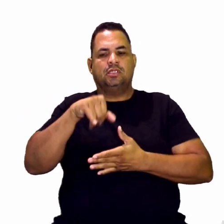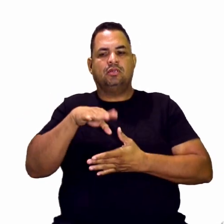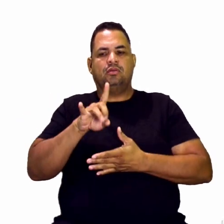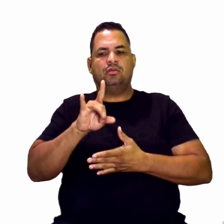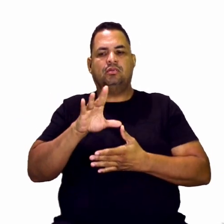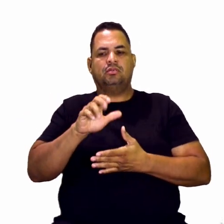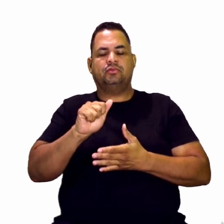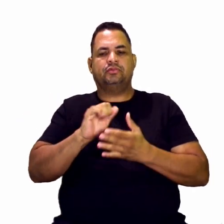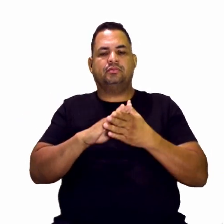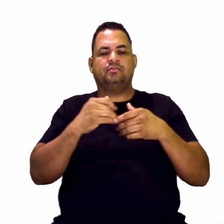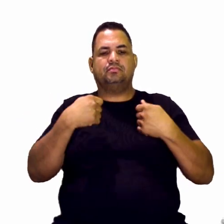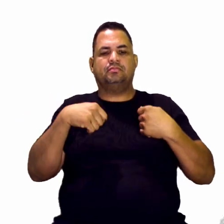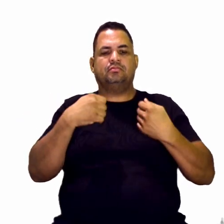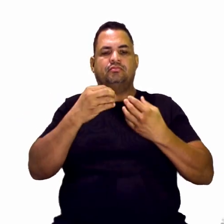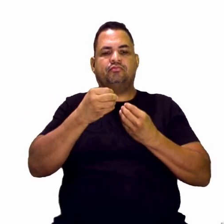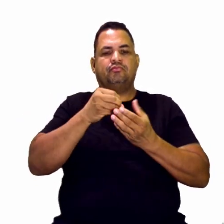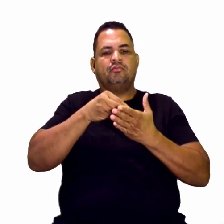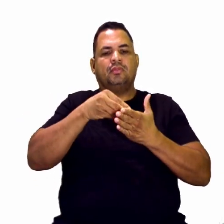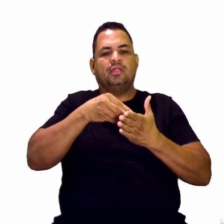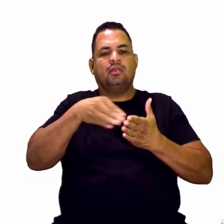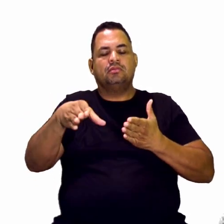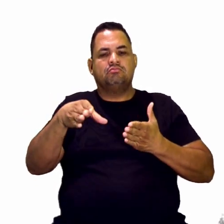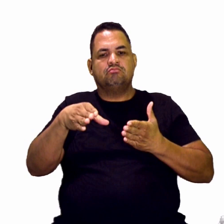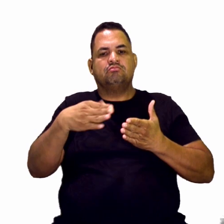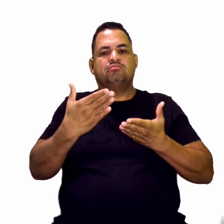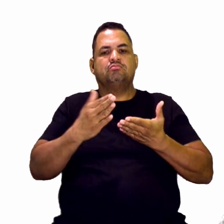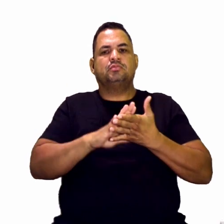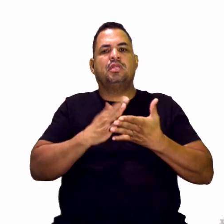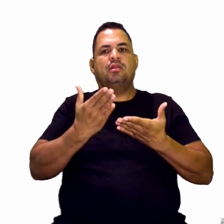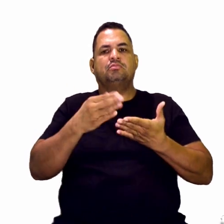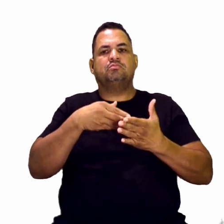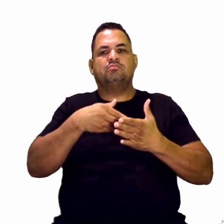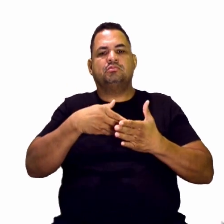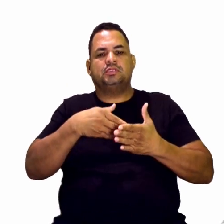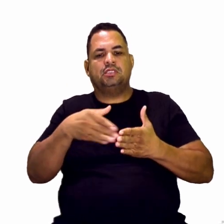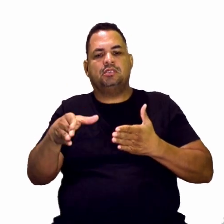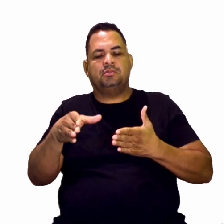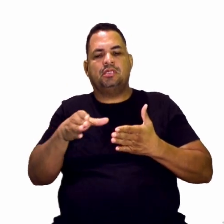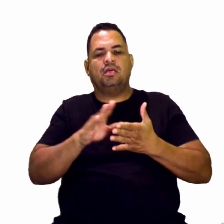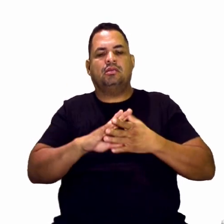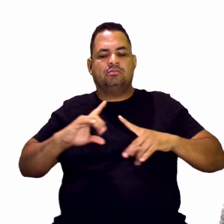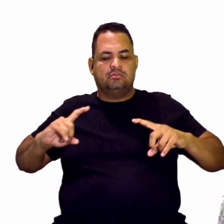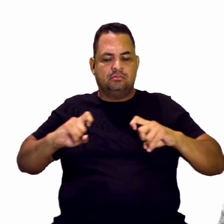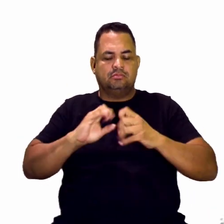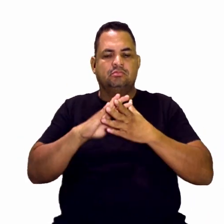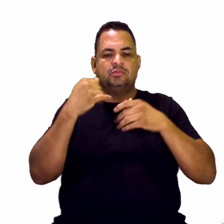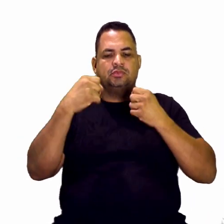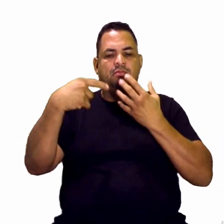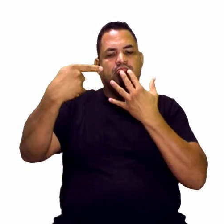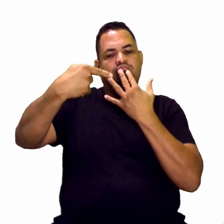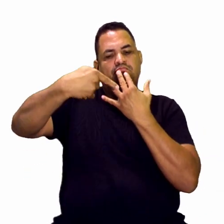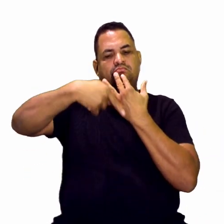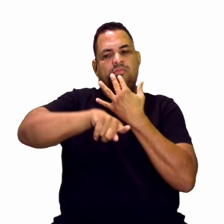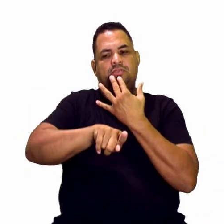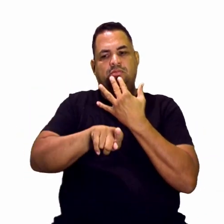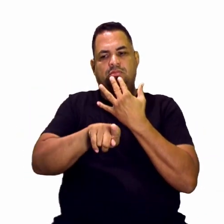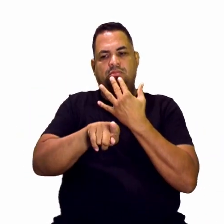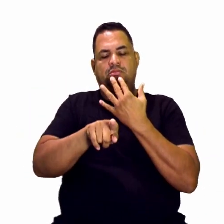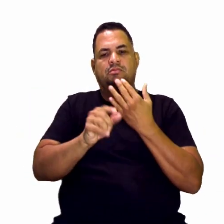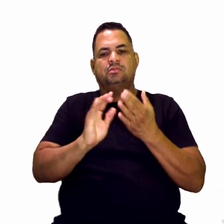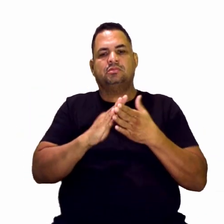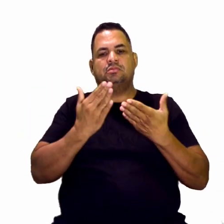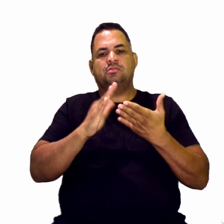eles precisam eliminar, por exemplo, uma determinada bactéria. Ele viu a bactéria e, poxa, eu tenho que proteger meu organismo. Ele vai lá